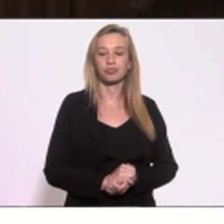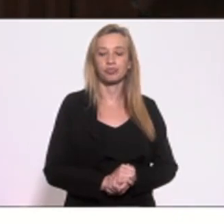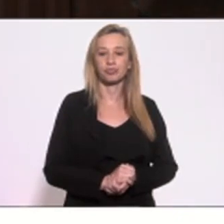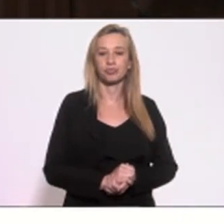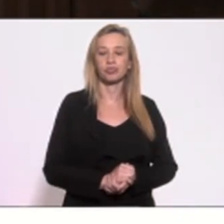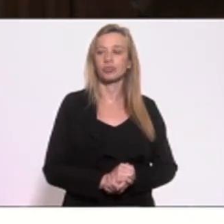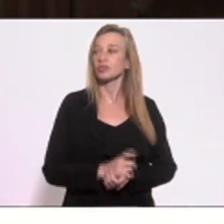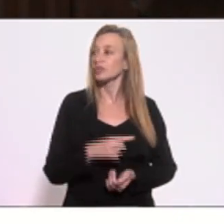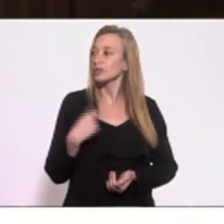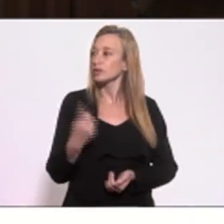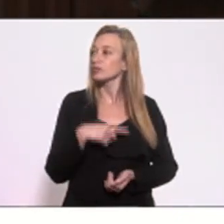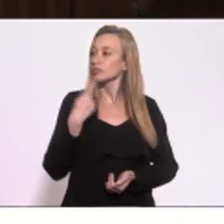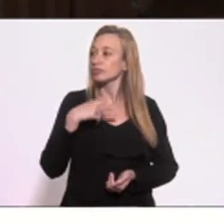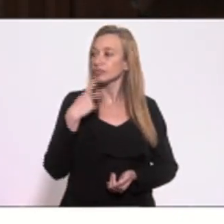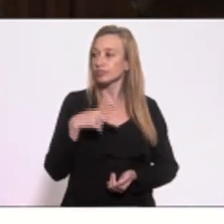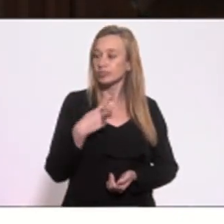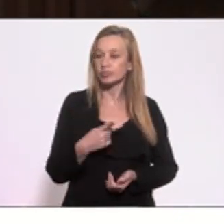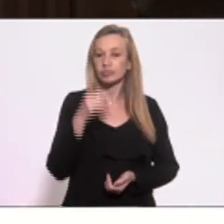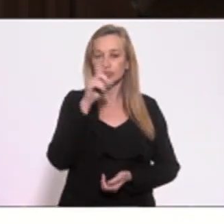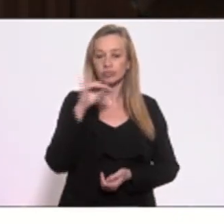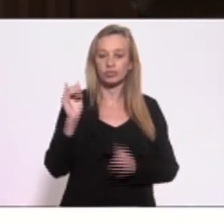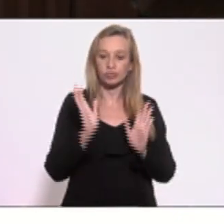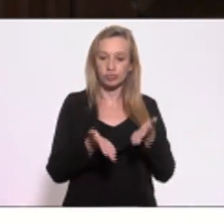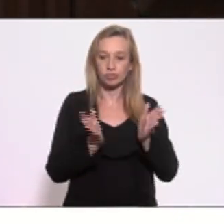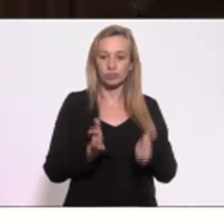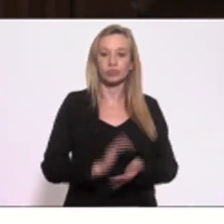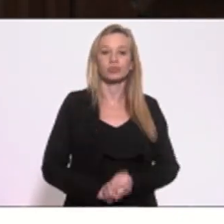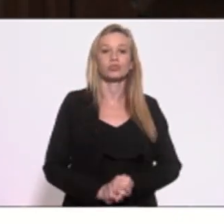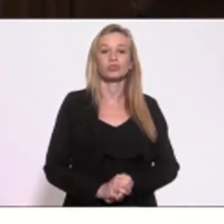que tratamos no dia de hoje.